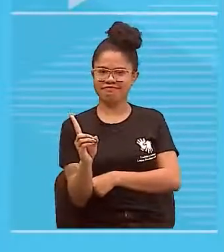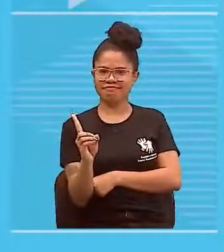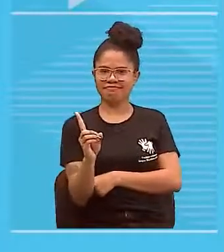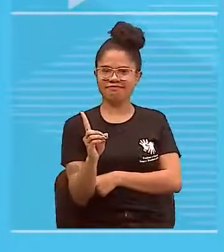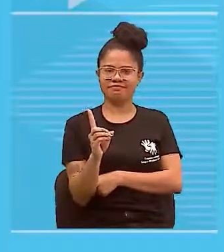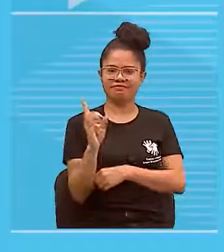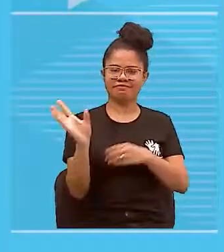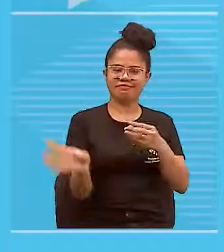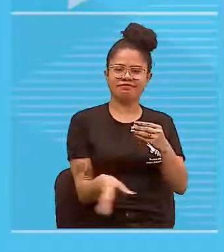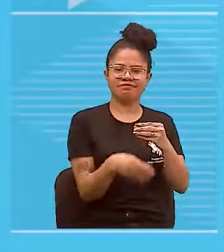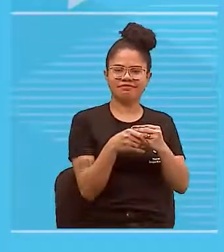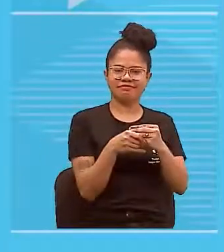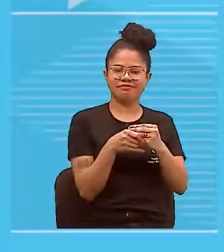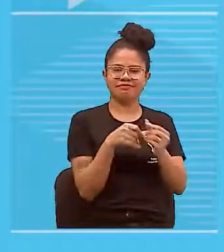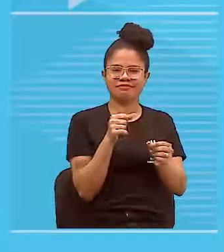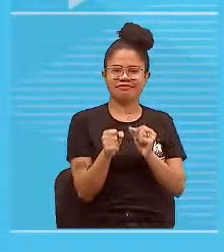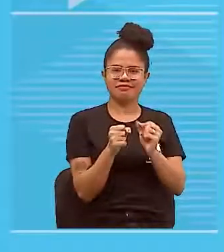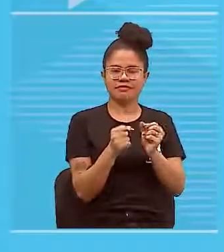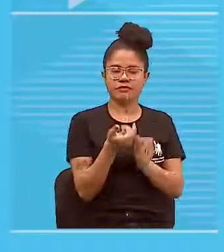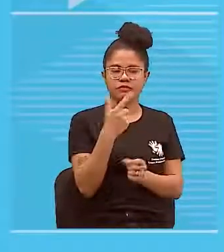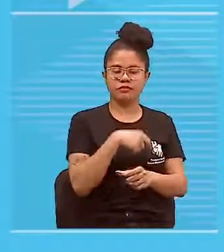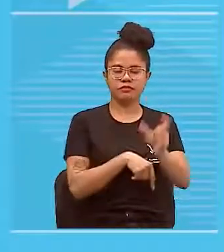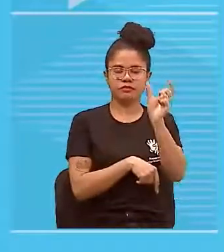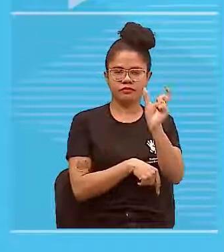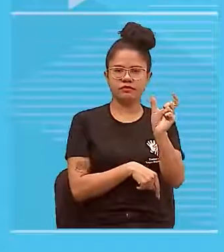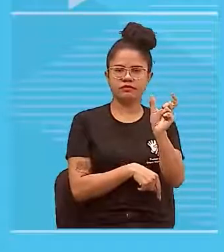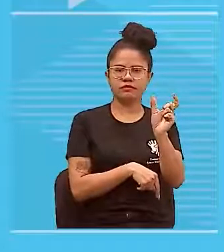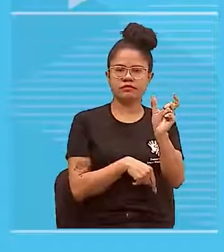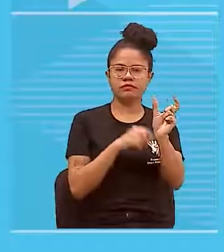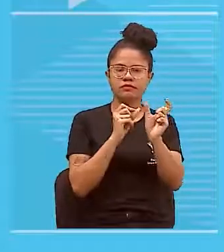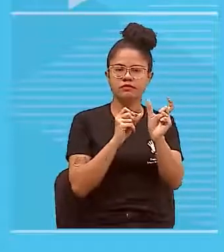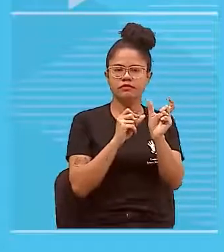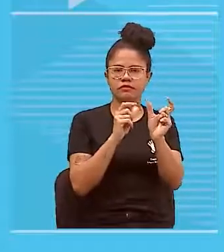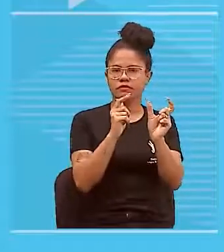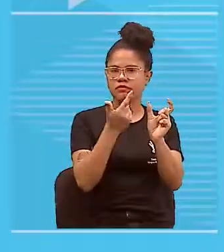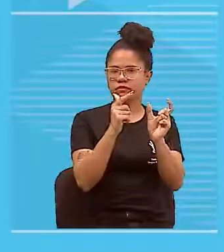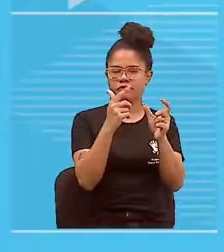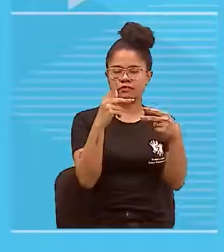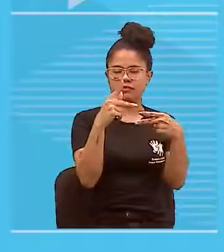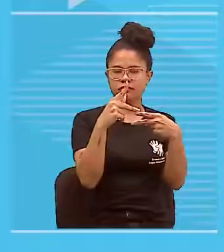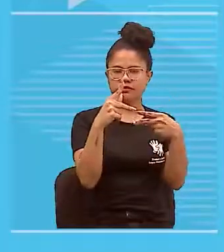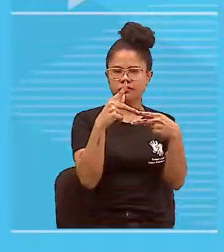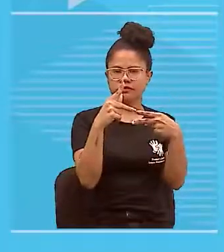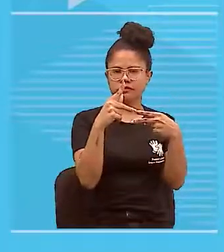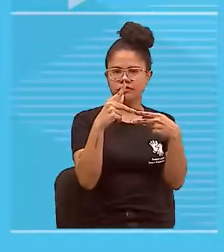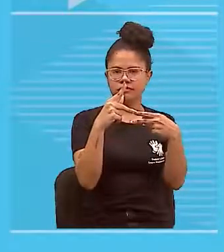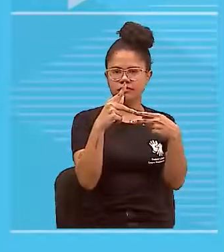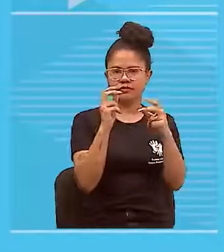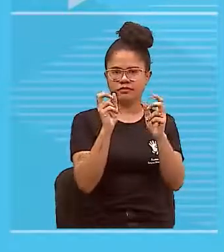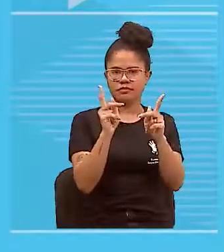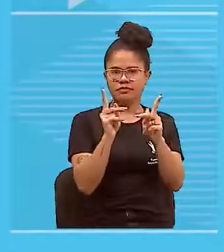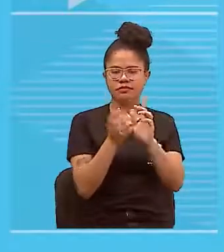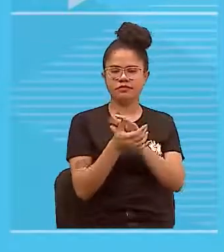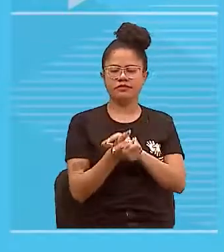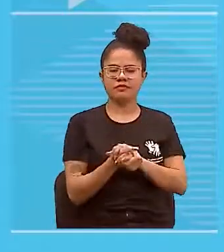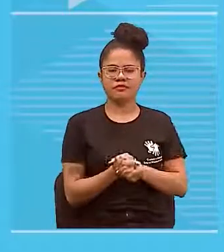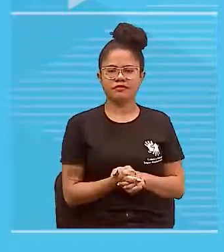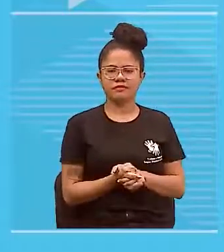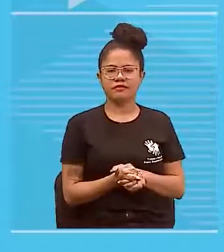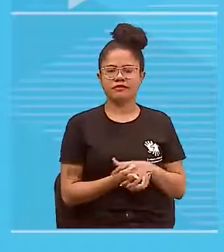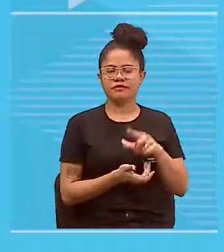se acoloia com um complemento direto um complemento sem auxílio de preposição e se por acaso